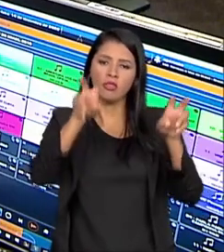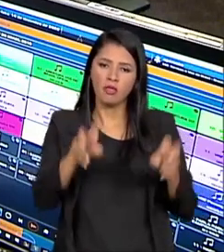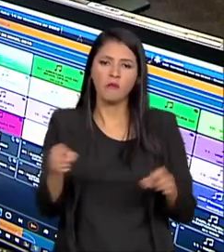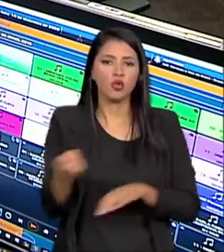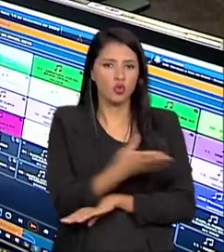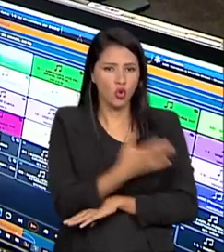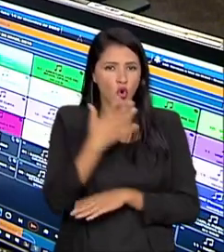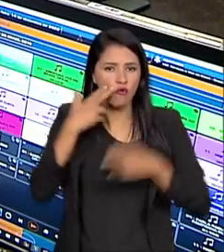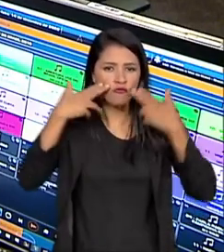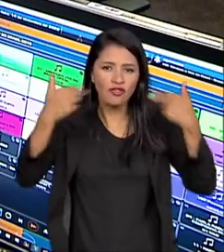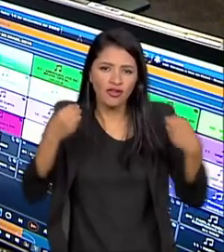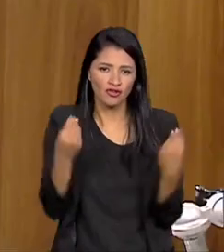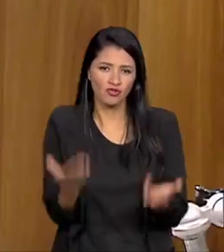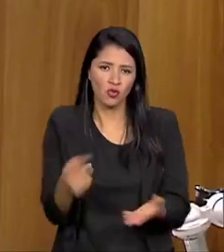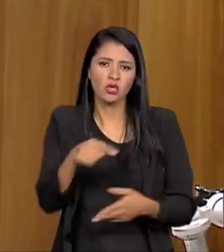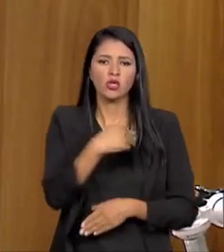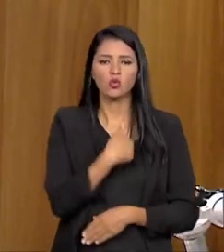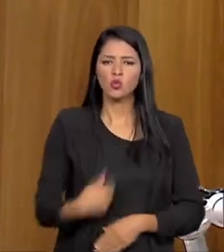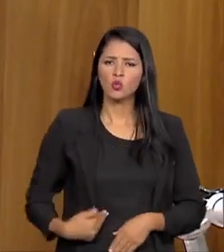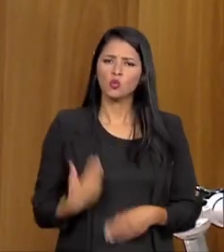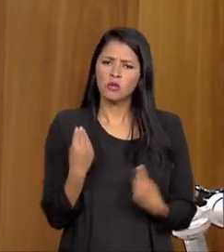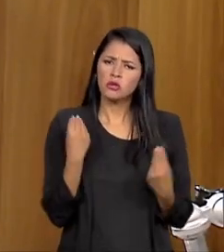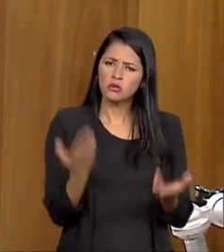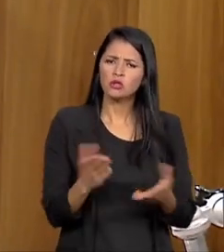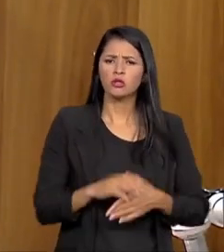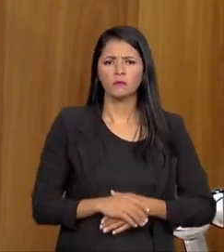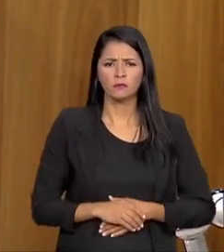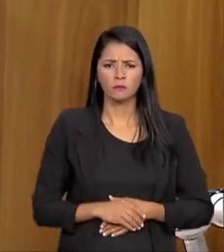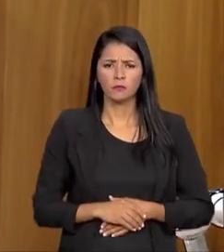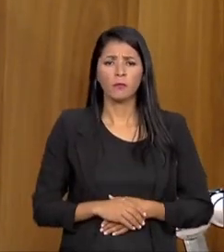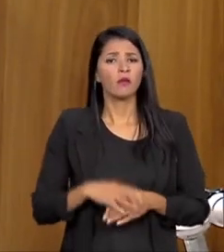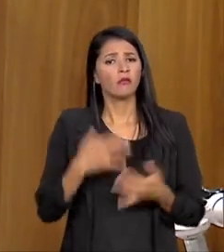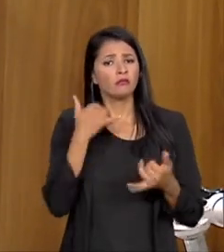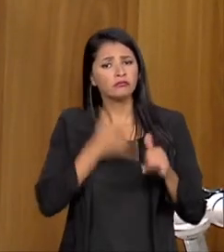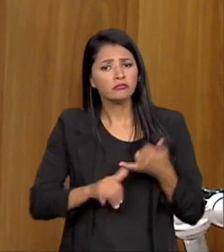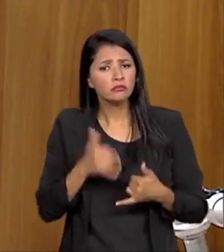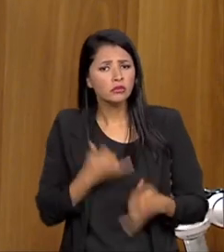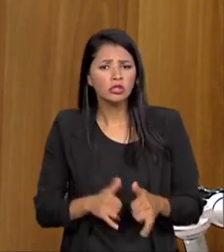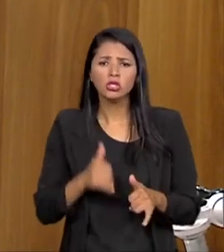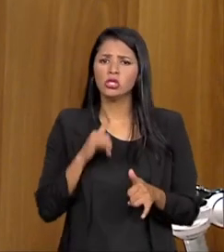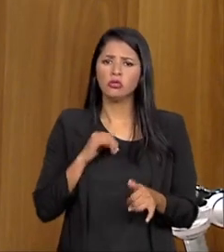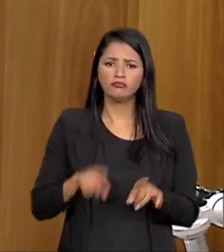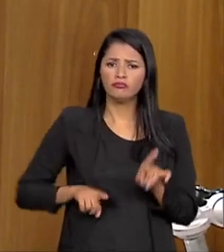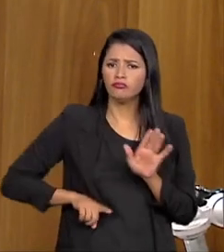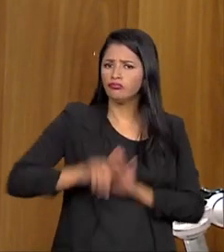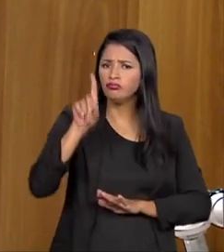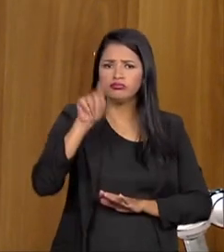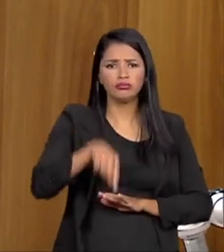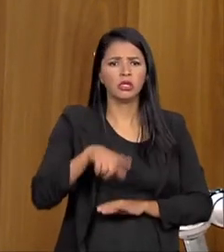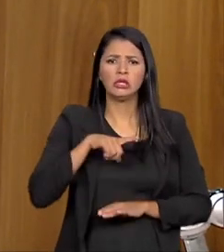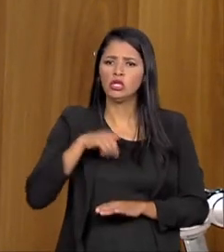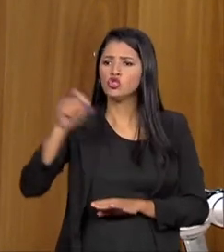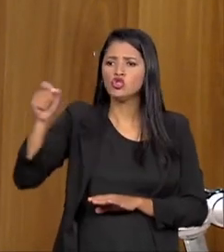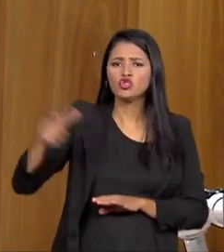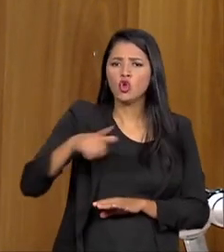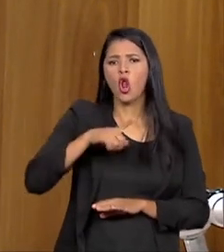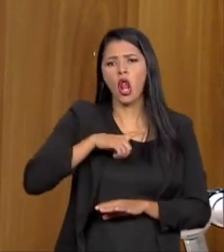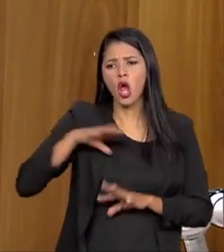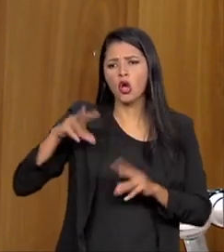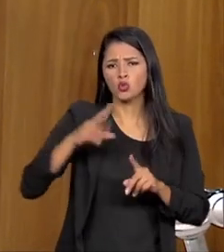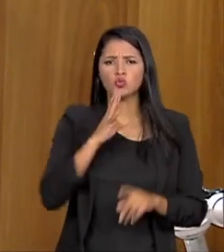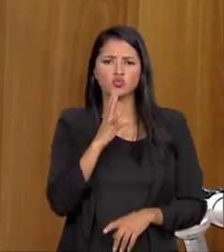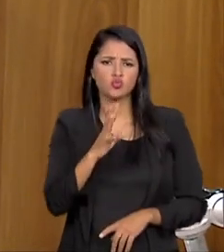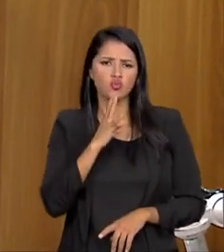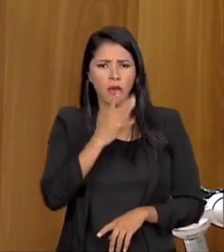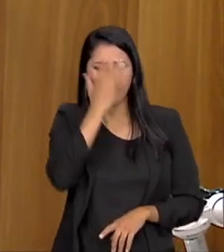a gente trouxe aí nesse governo para deixar como legado e energias renováveis o recorde de energias renováveis solar instalada todo mundo conhece alguém